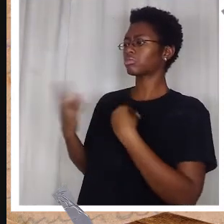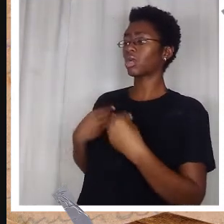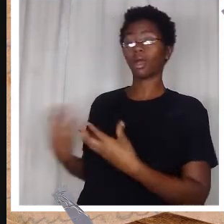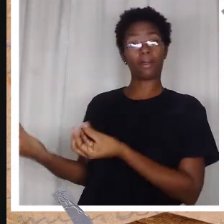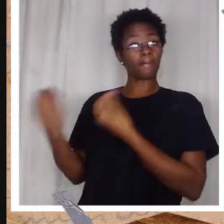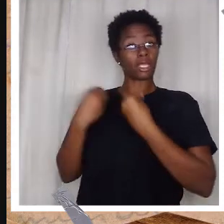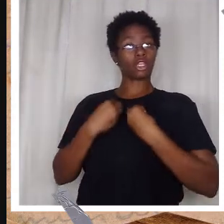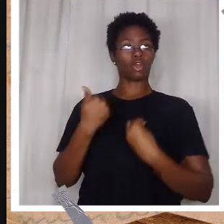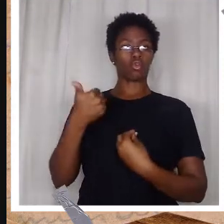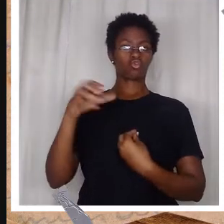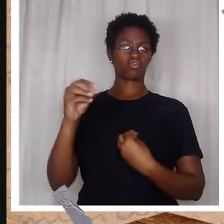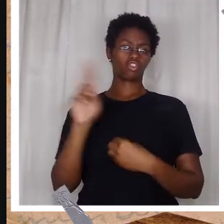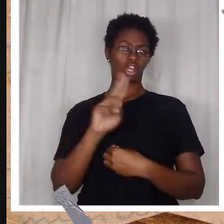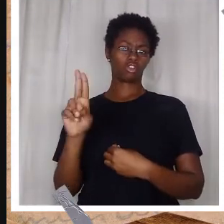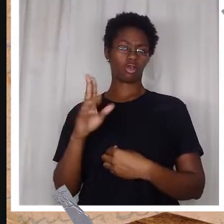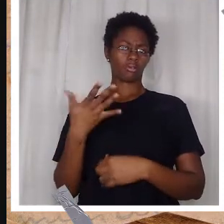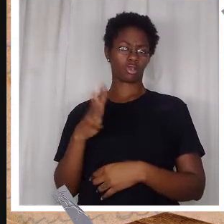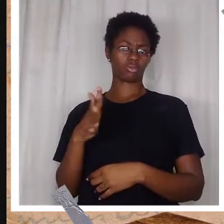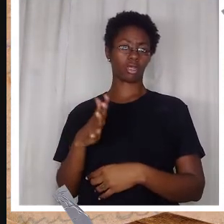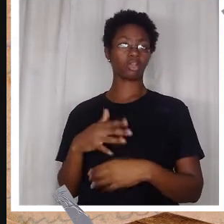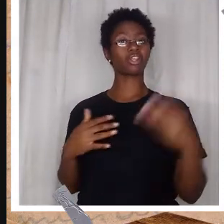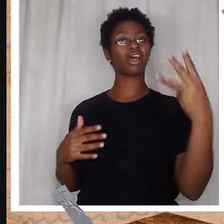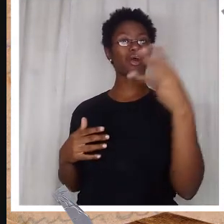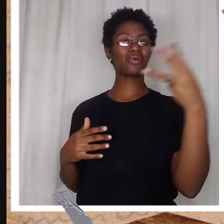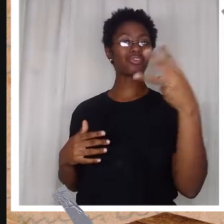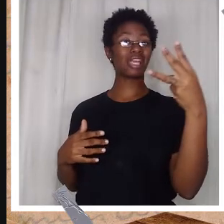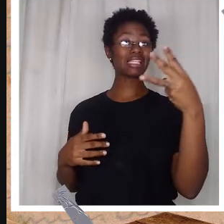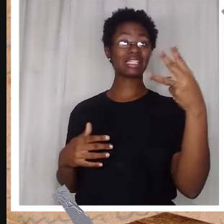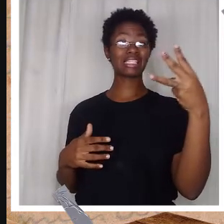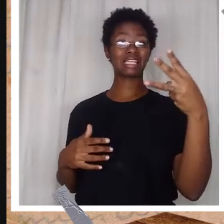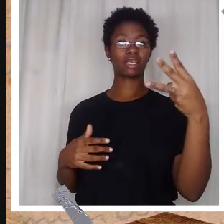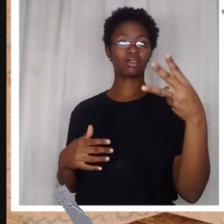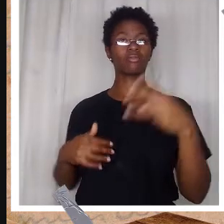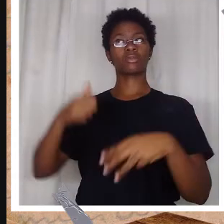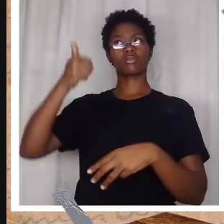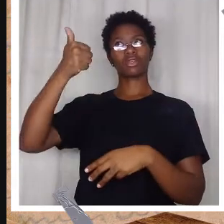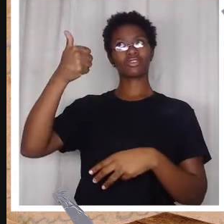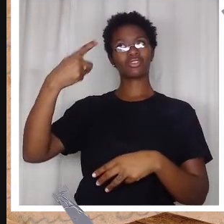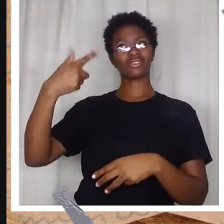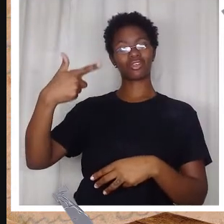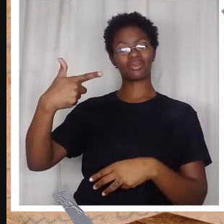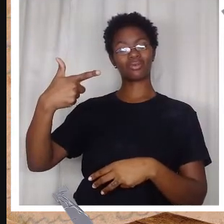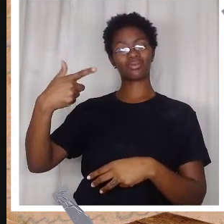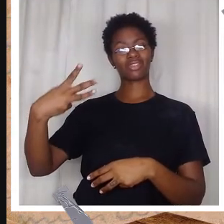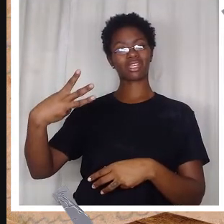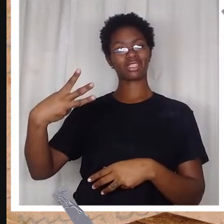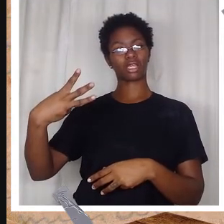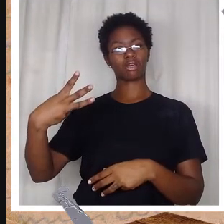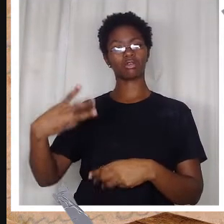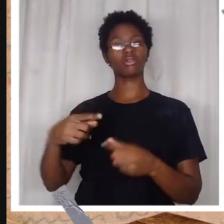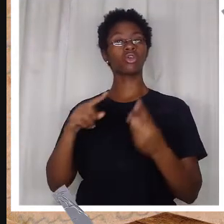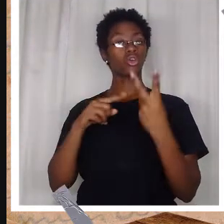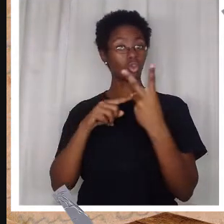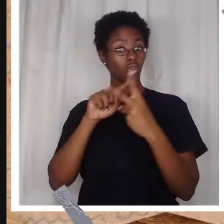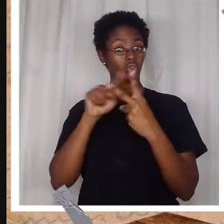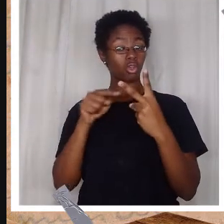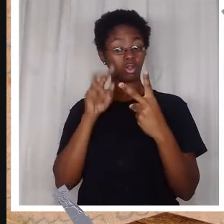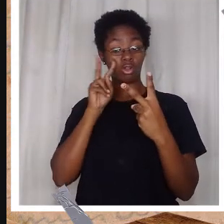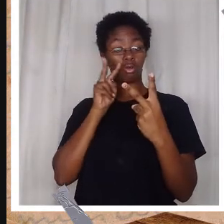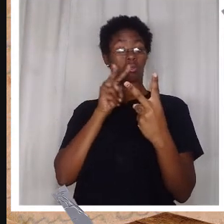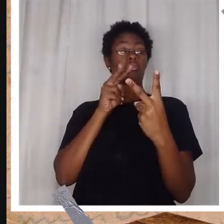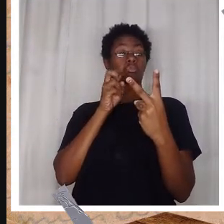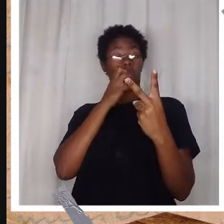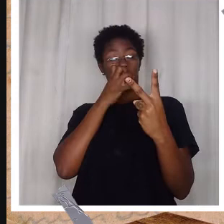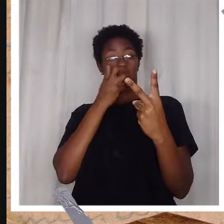nomes. A Carolina estava no terceiro, em tópico, né? Primeiro, segundo, terceiro. Duas coisas me chamaram a atenção. Primeiro, eu não